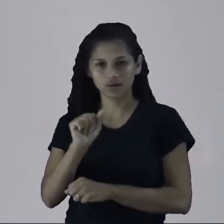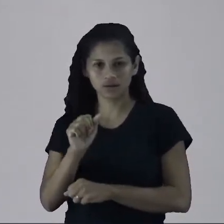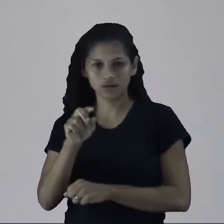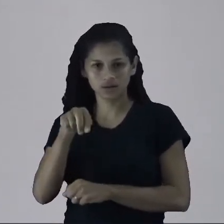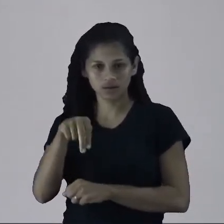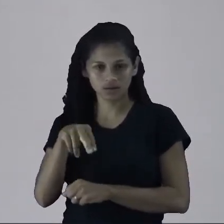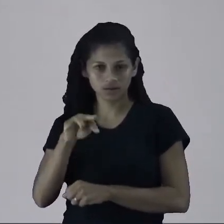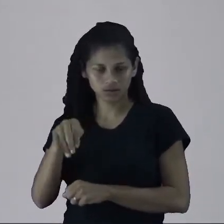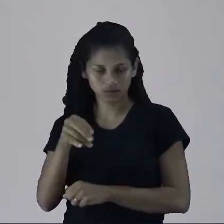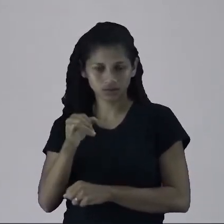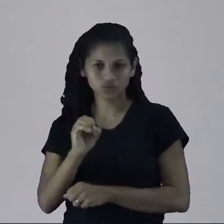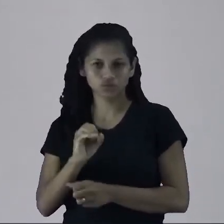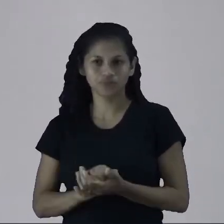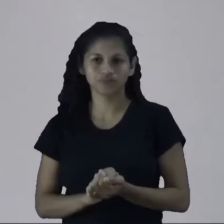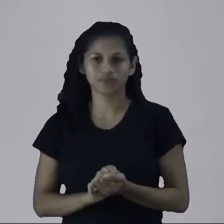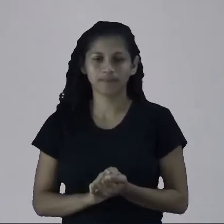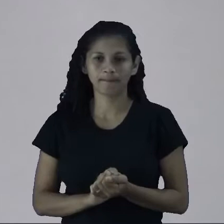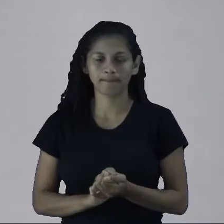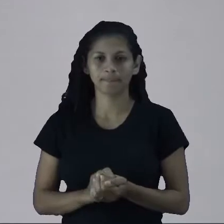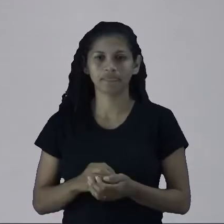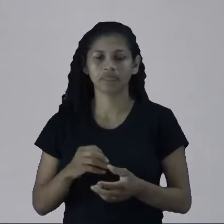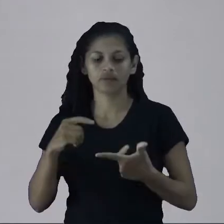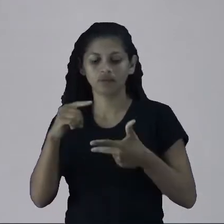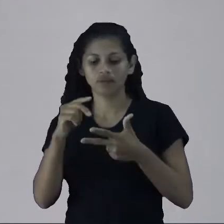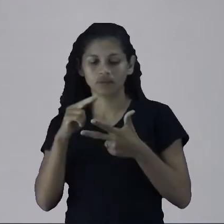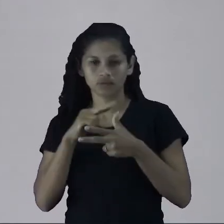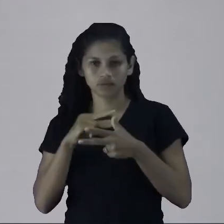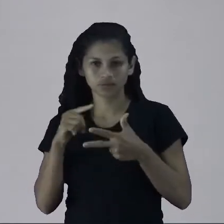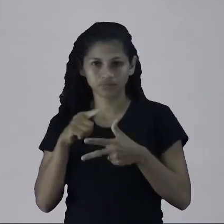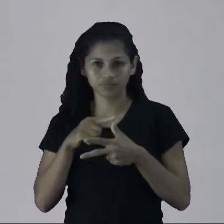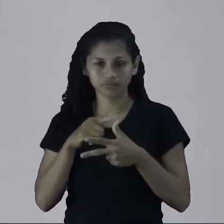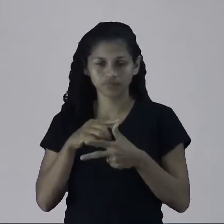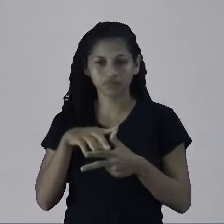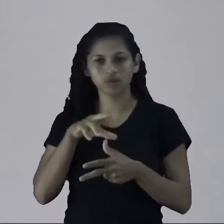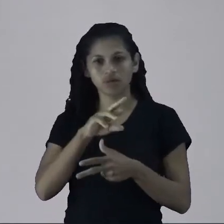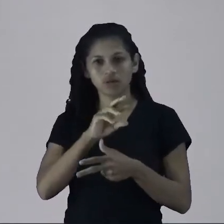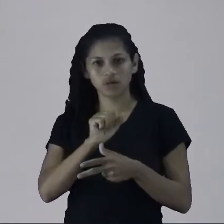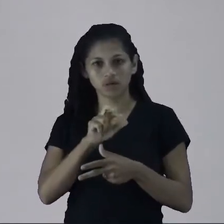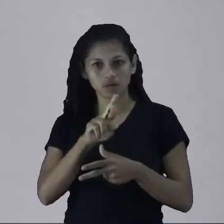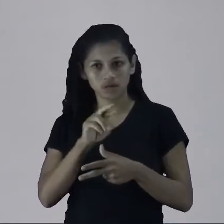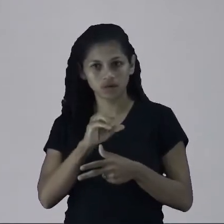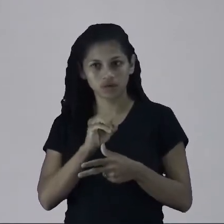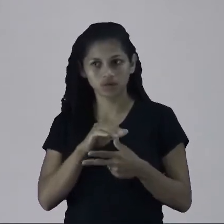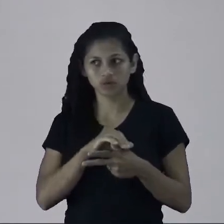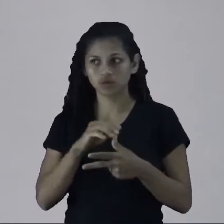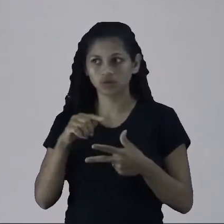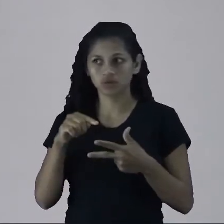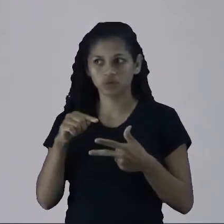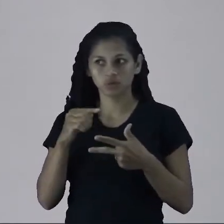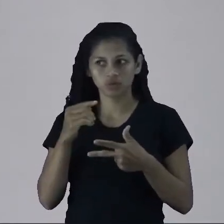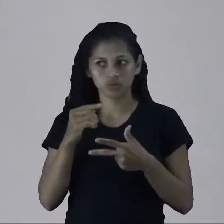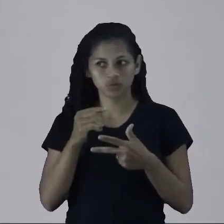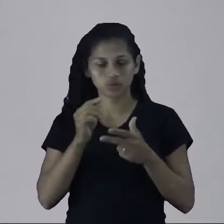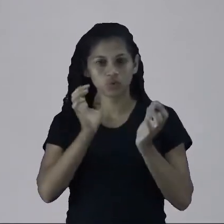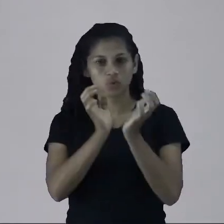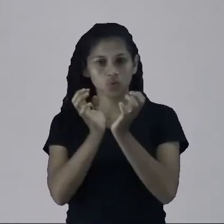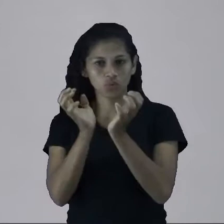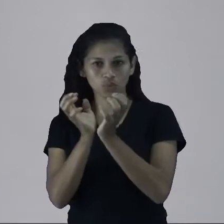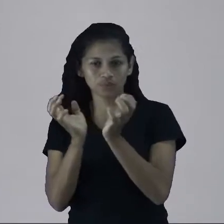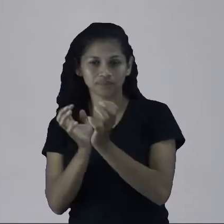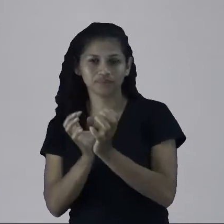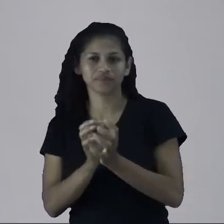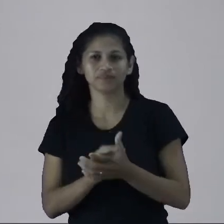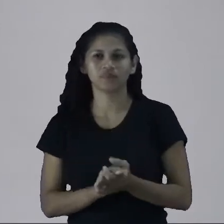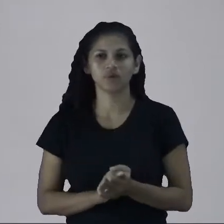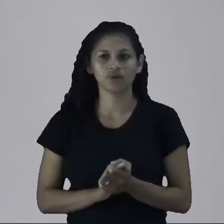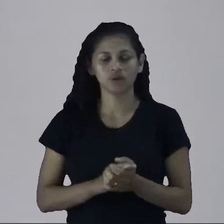análise combinatória são 3. Arranjo, permutação e combinação. Nessa aula a gente vai dar sequência, falando de